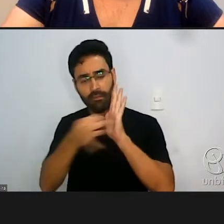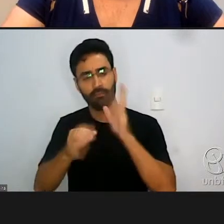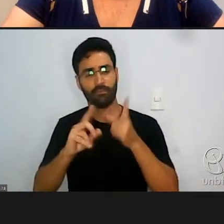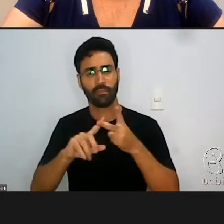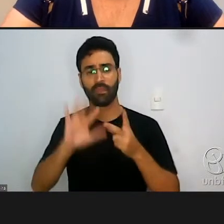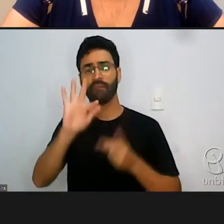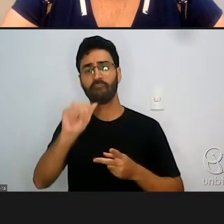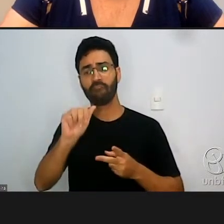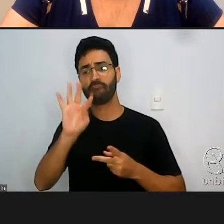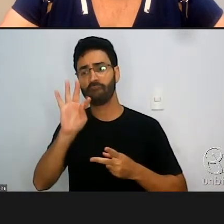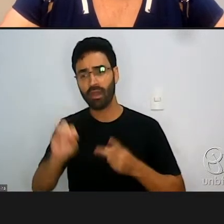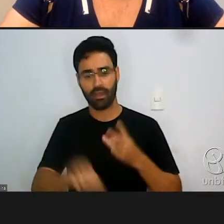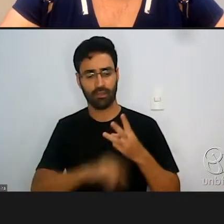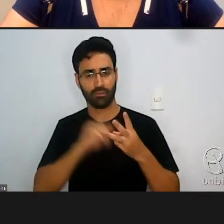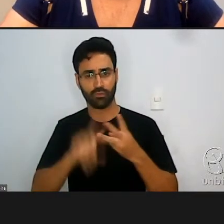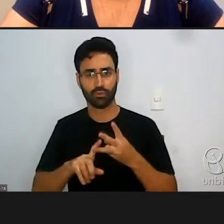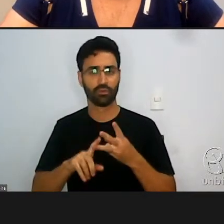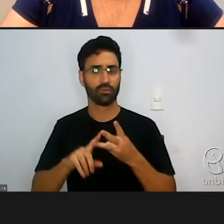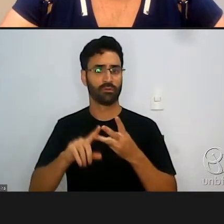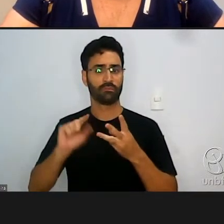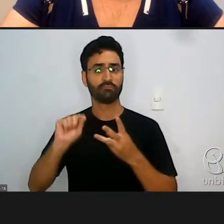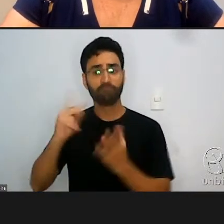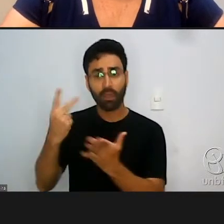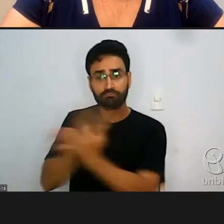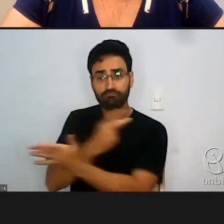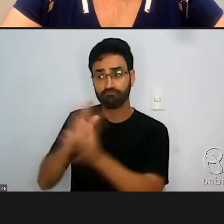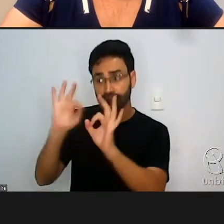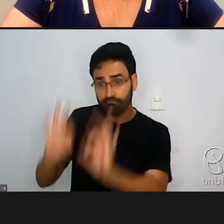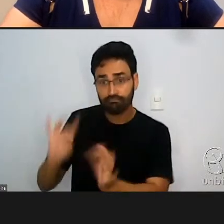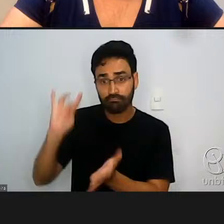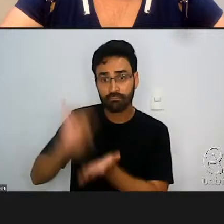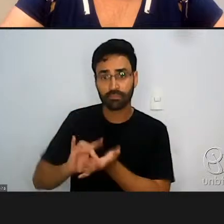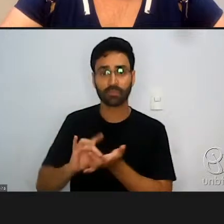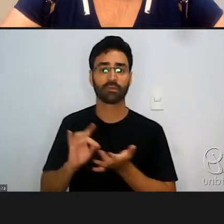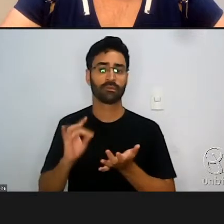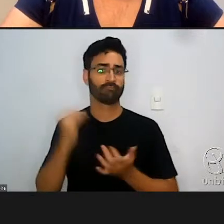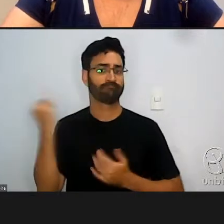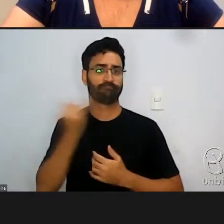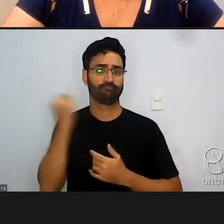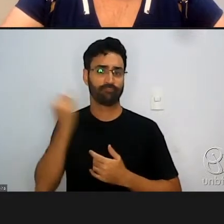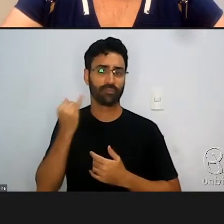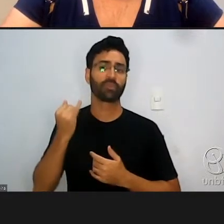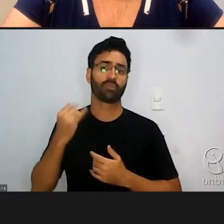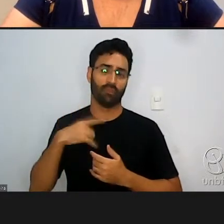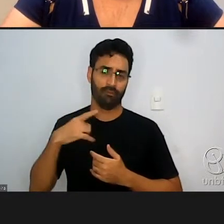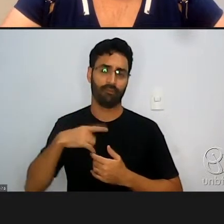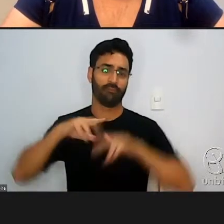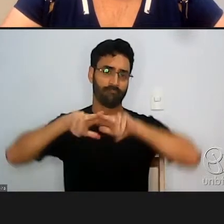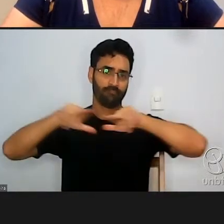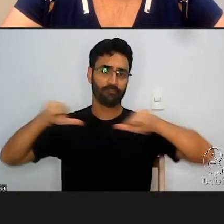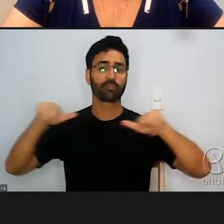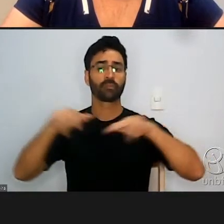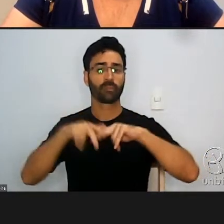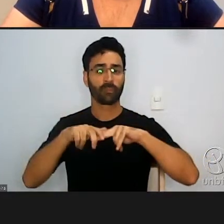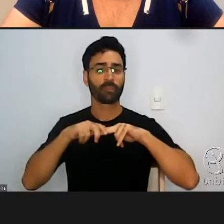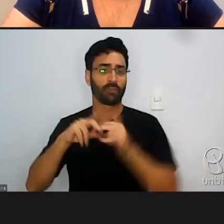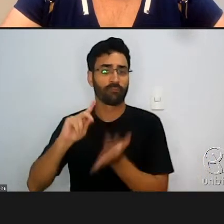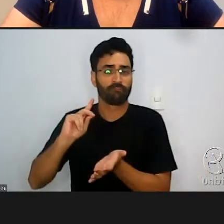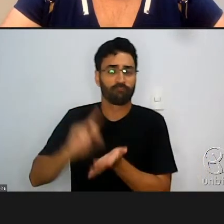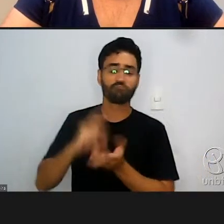né, a primazia dos fatos, né, perante outras distorções, né,